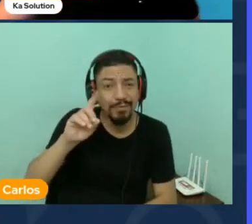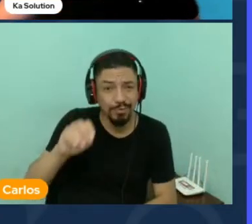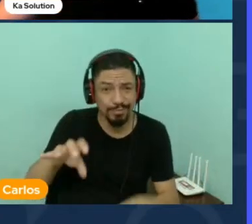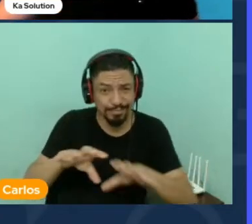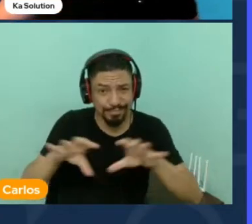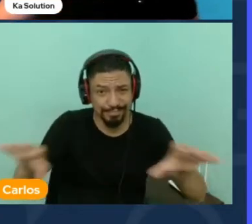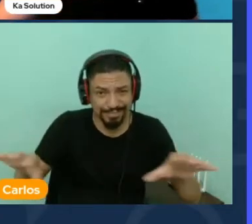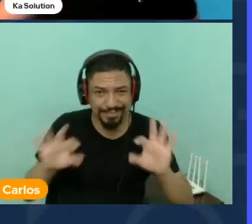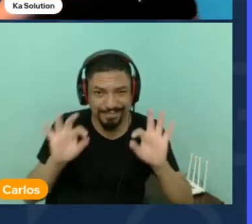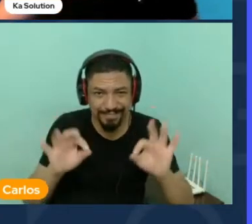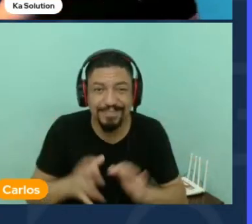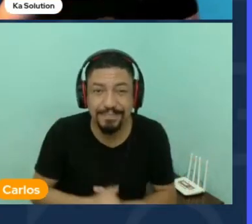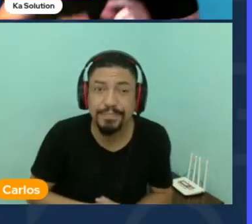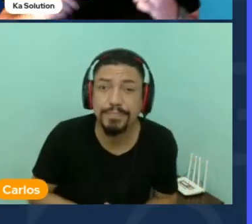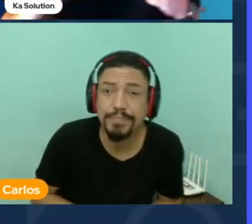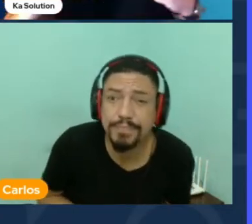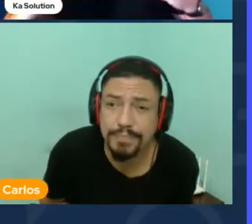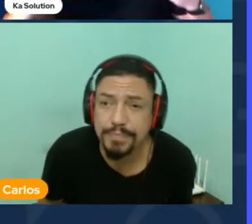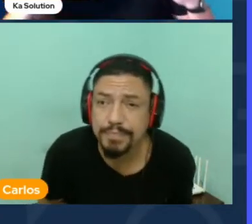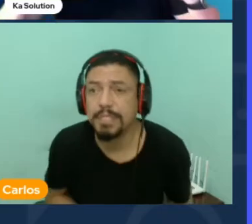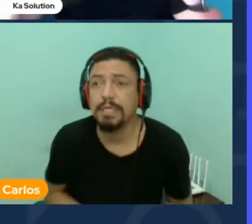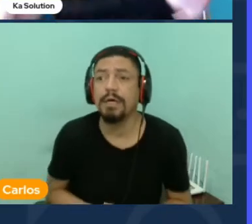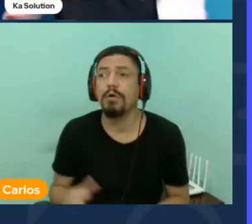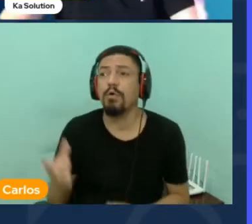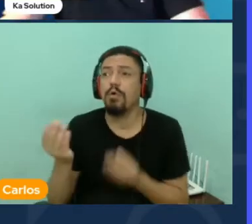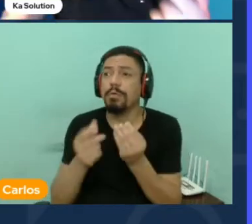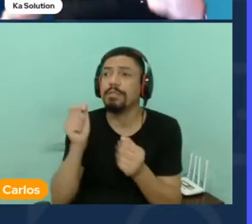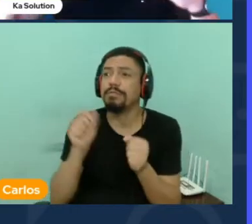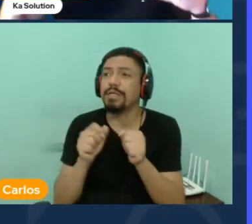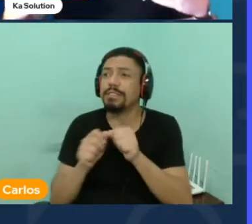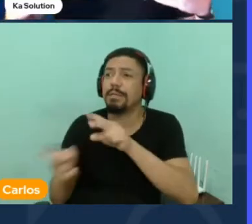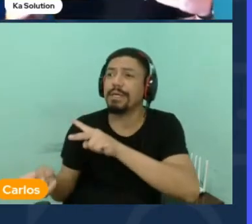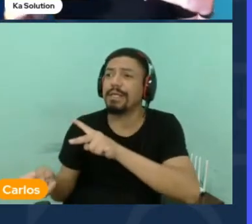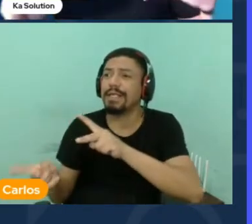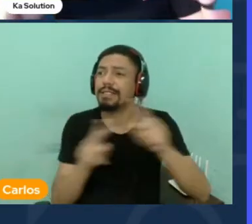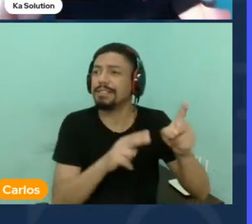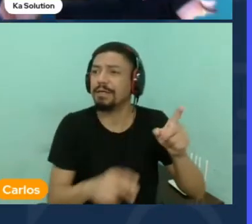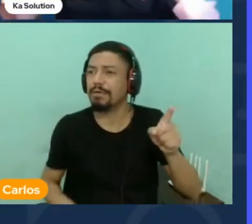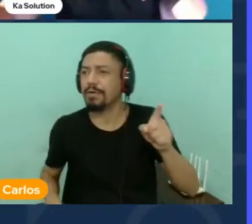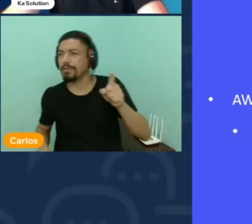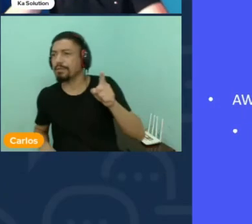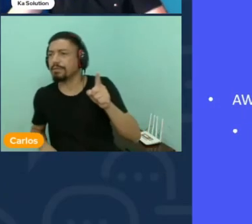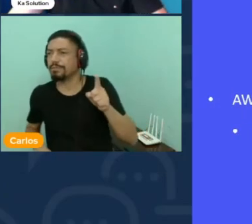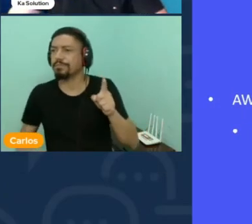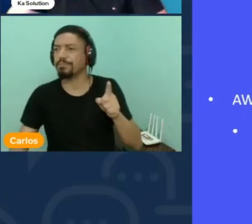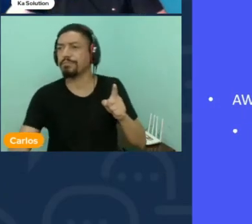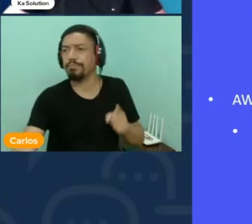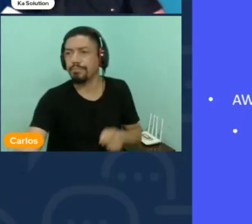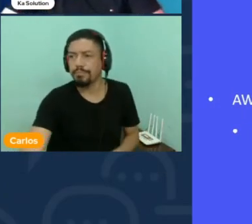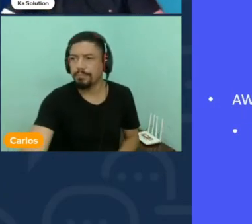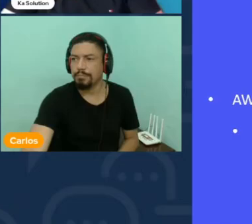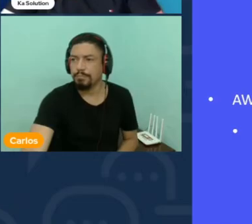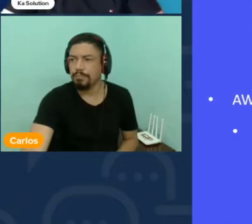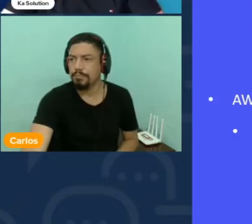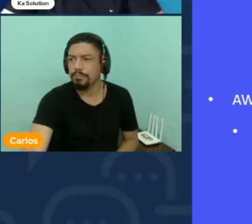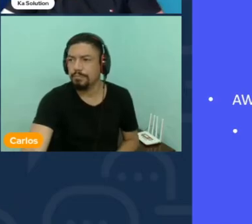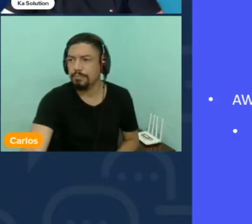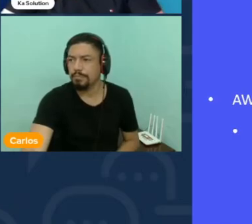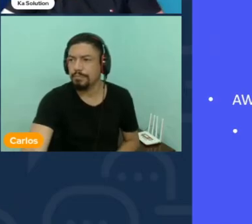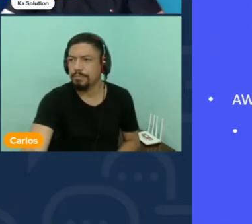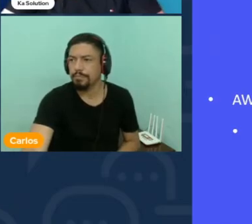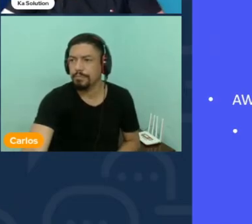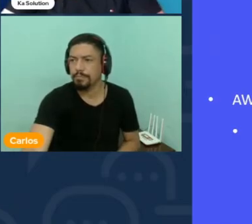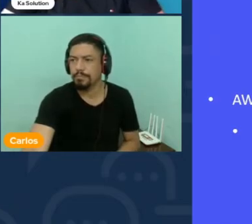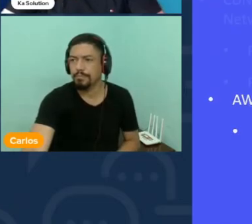implantação híbrida. Para fazer essa migração, para levar as minhas informações para a nuvem, a gente pode